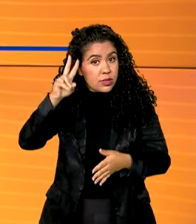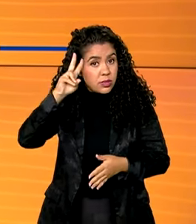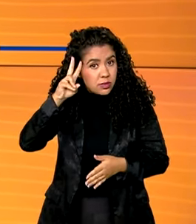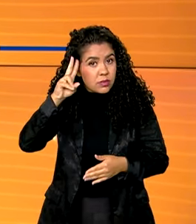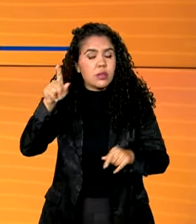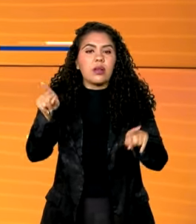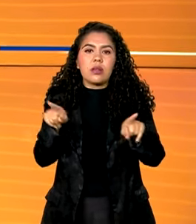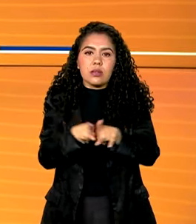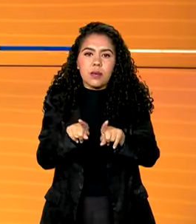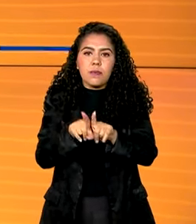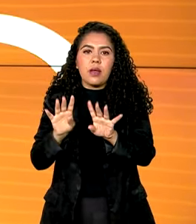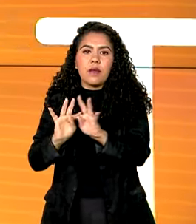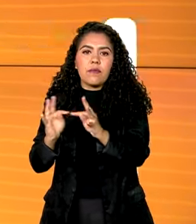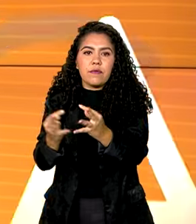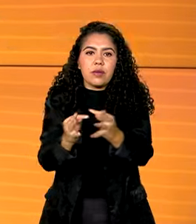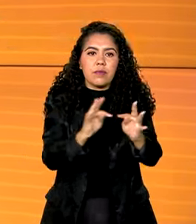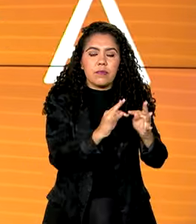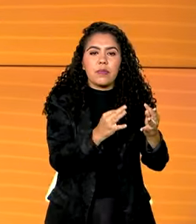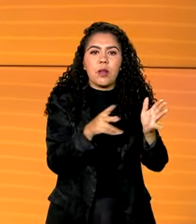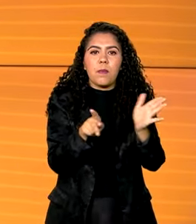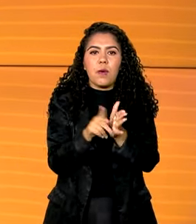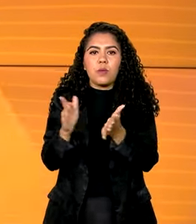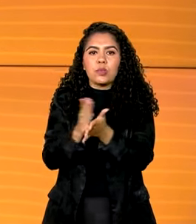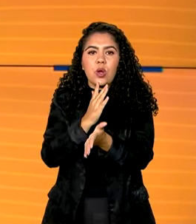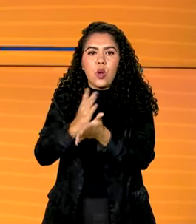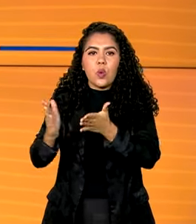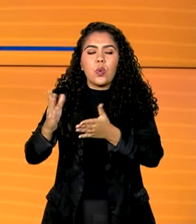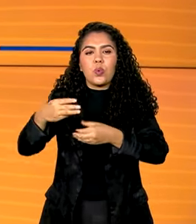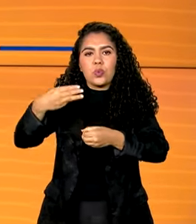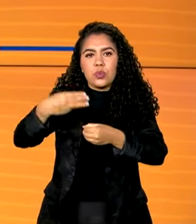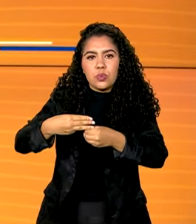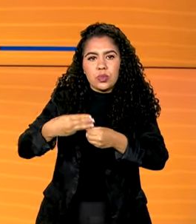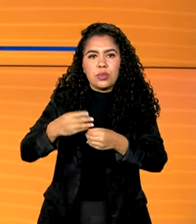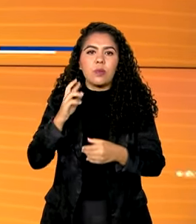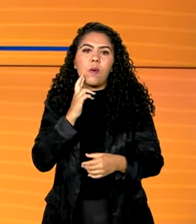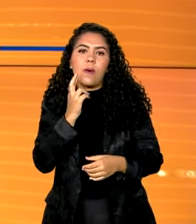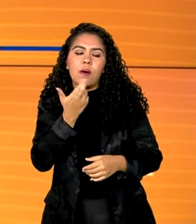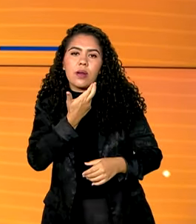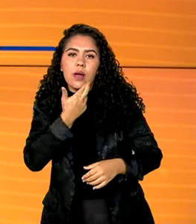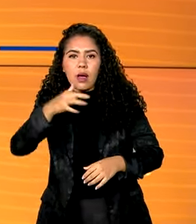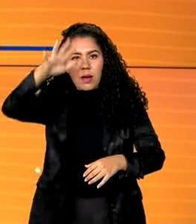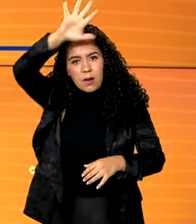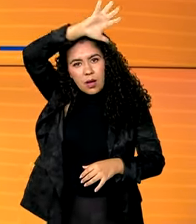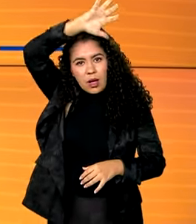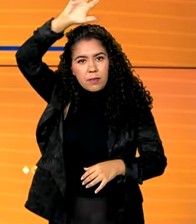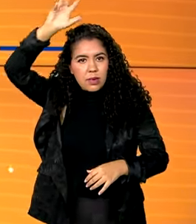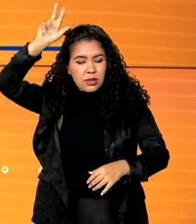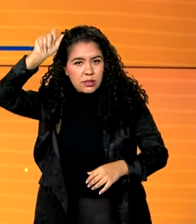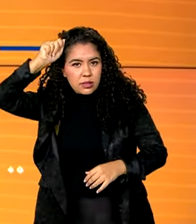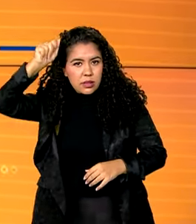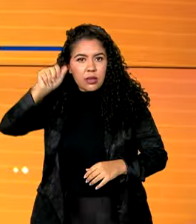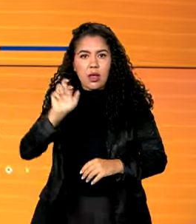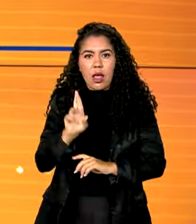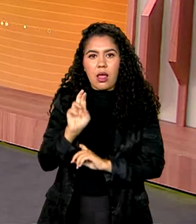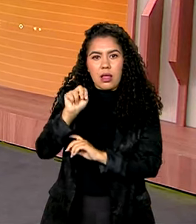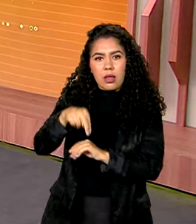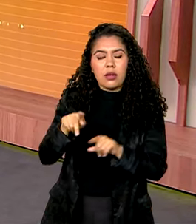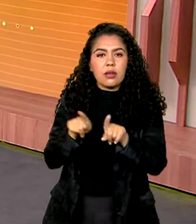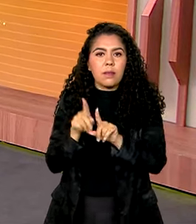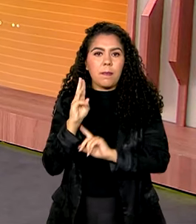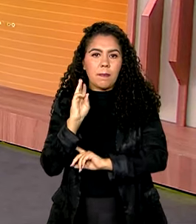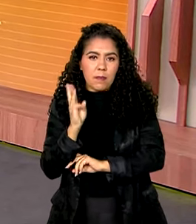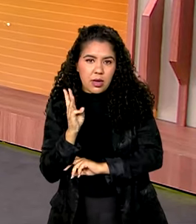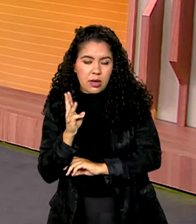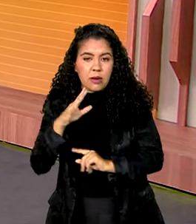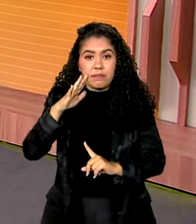ocorre com famílias de alguns municípios de Roraima, Amazonas, Rio Grande do Norte, Maranhão e Paraná. E